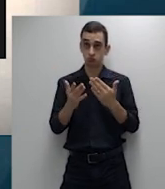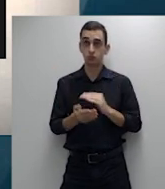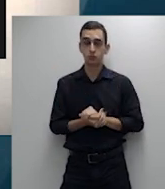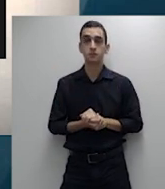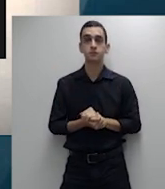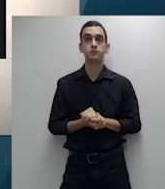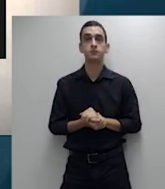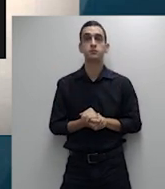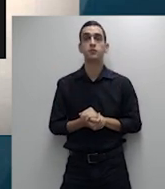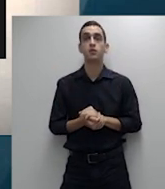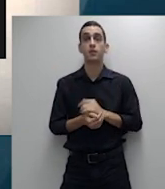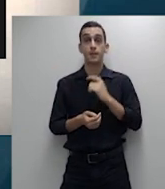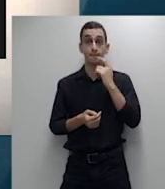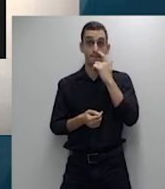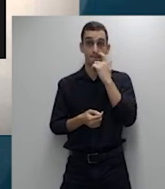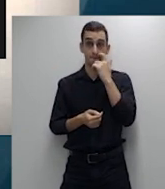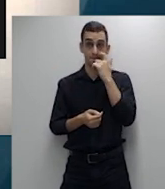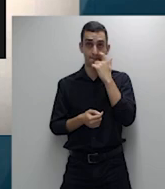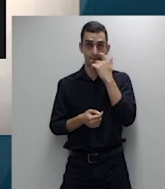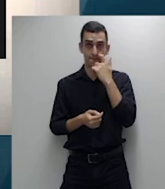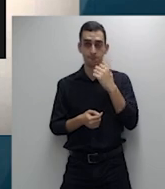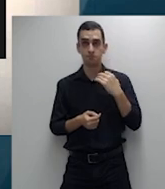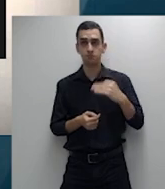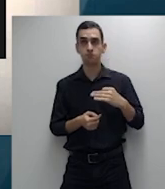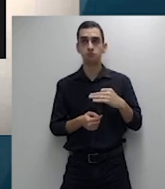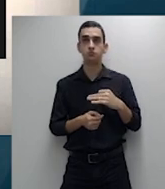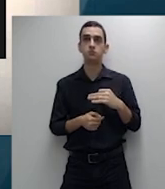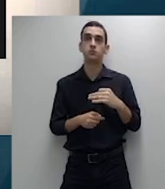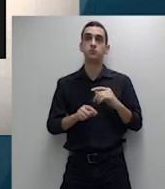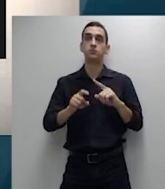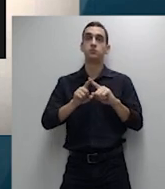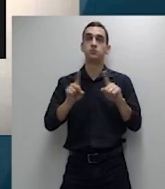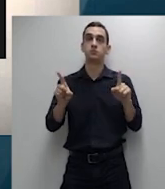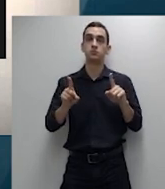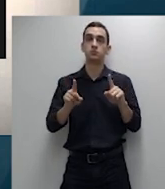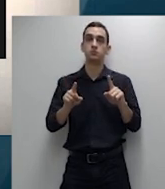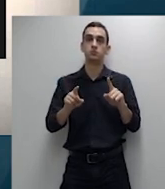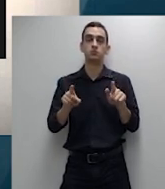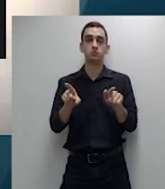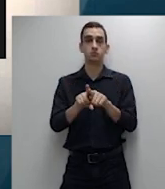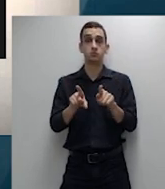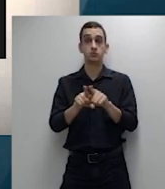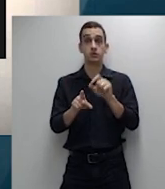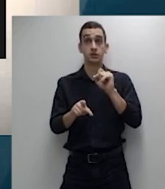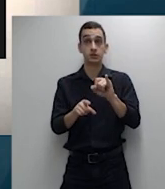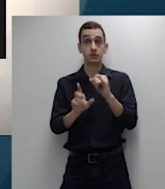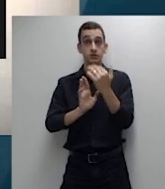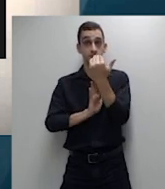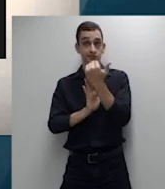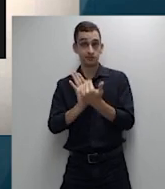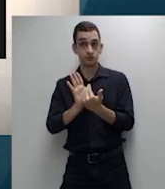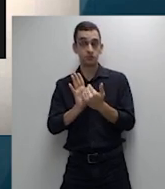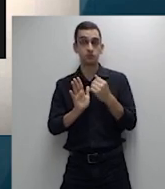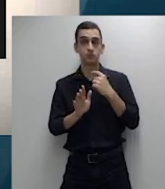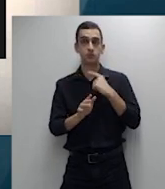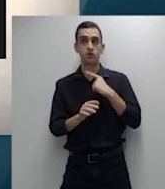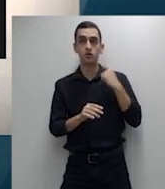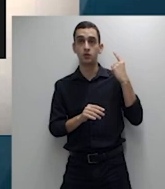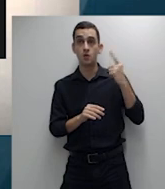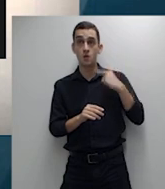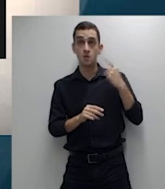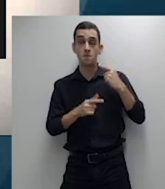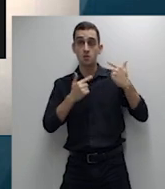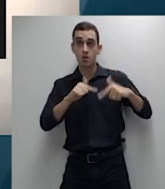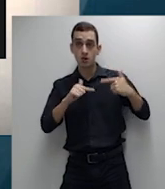pedagogicamente não é o impacto mas certo é aqui mesmo reduzido né não horário para um